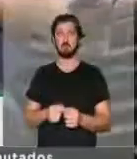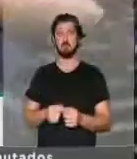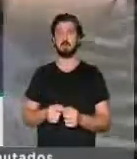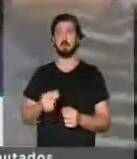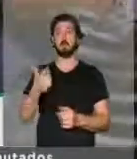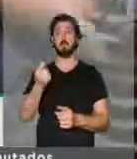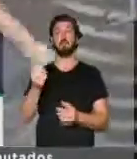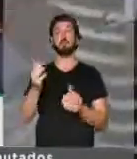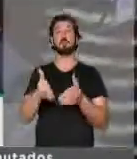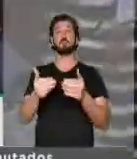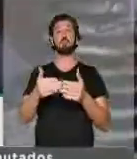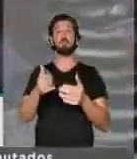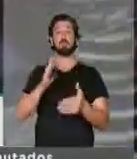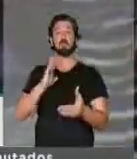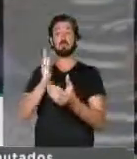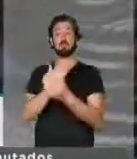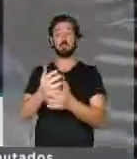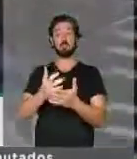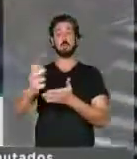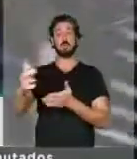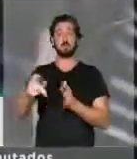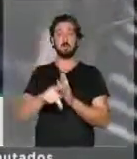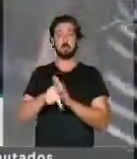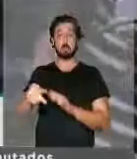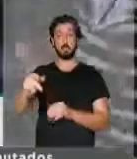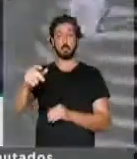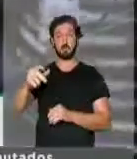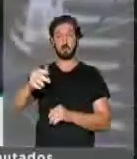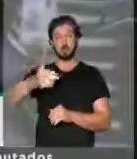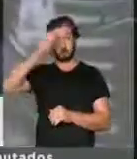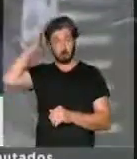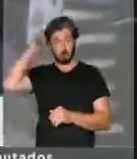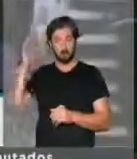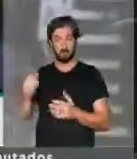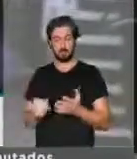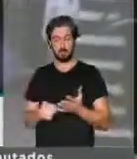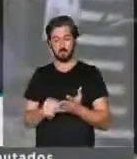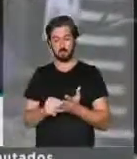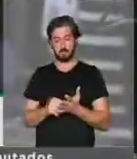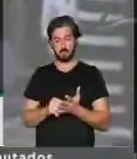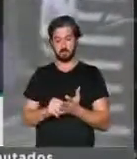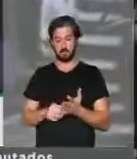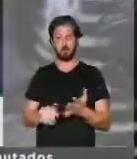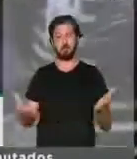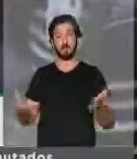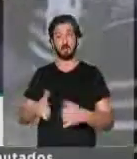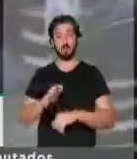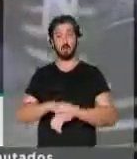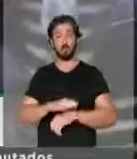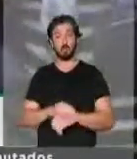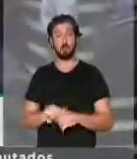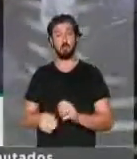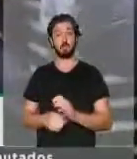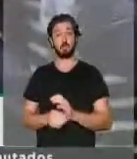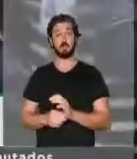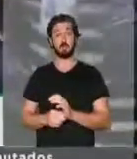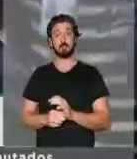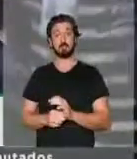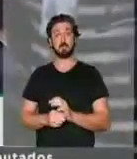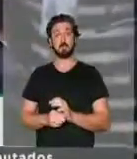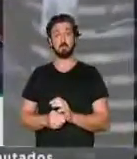20 pedidos de impeachment de Michel Temer e o momento...